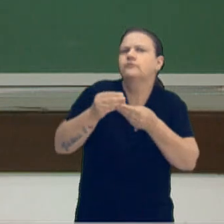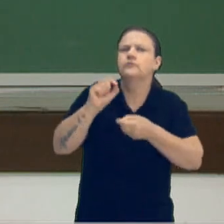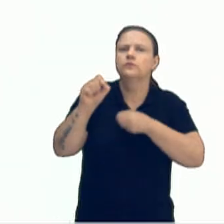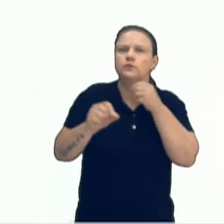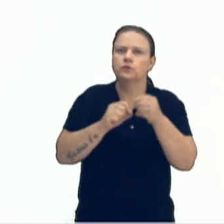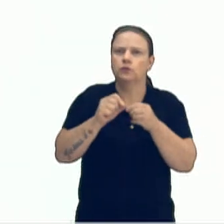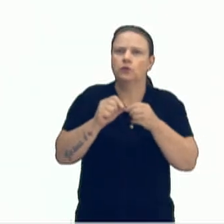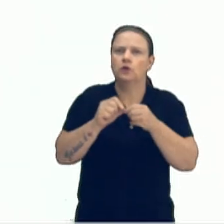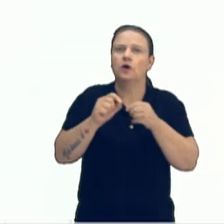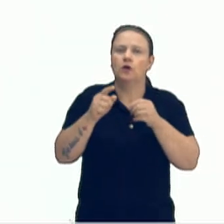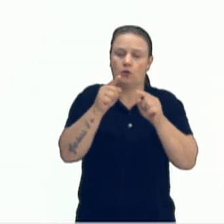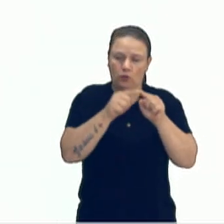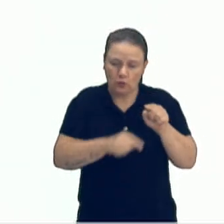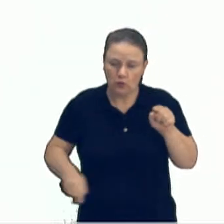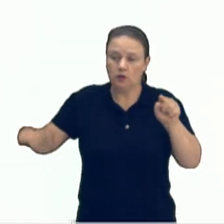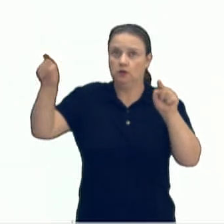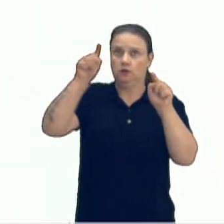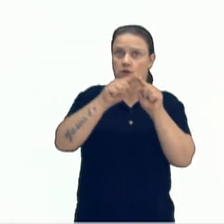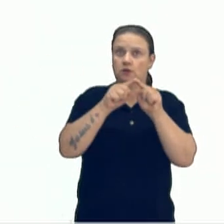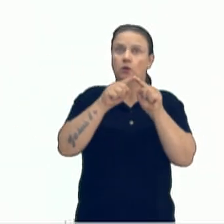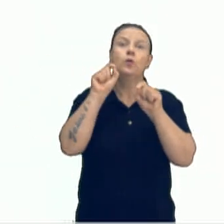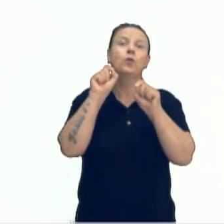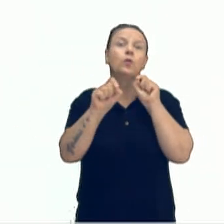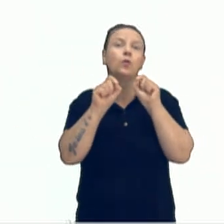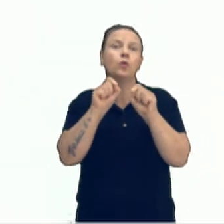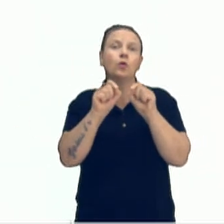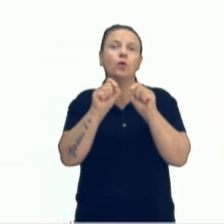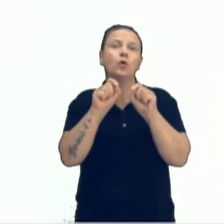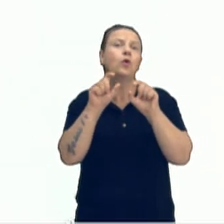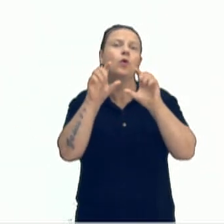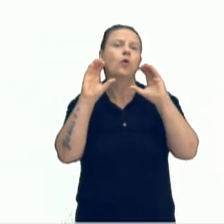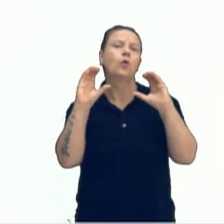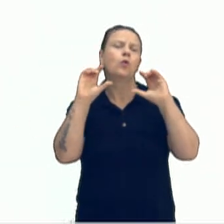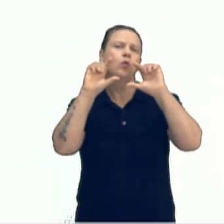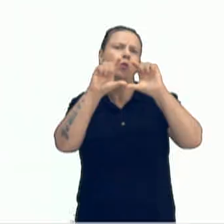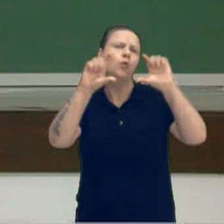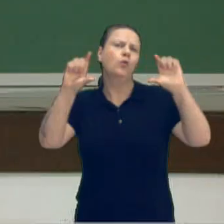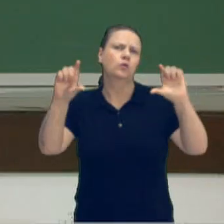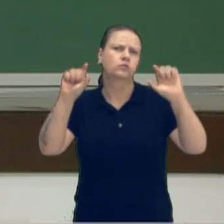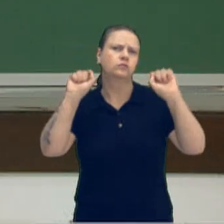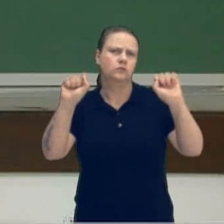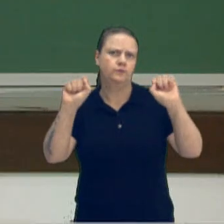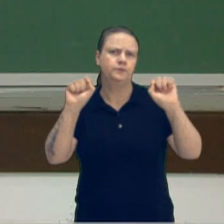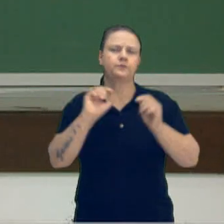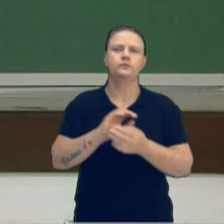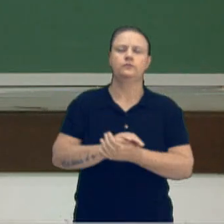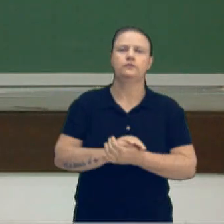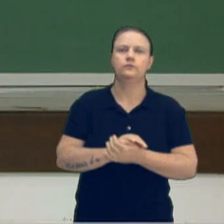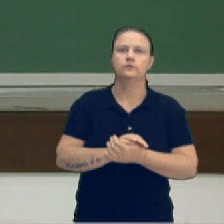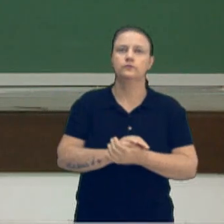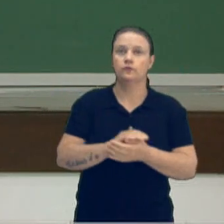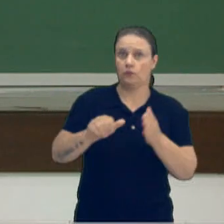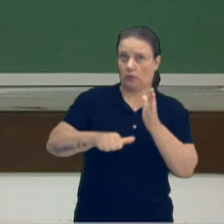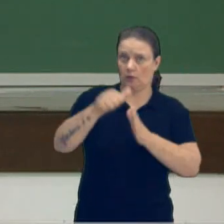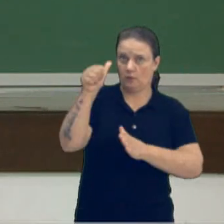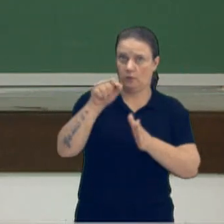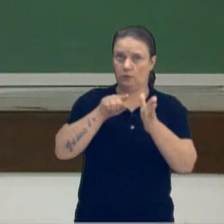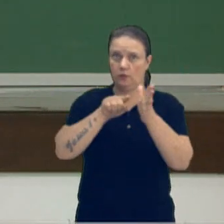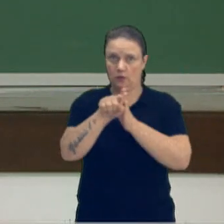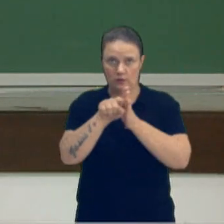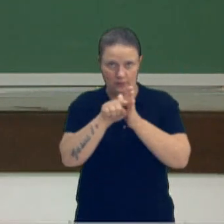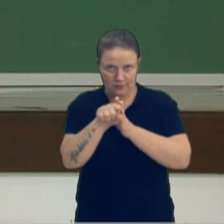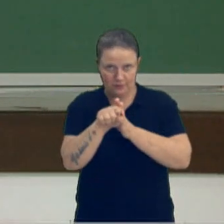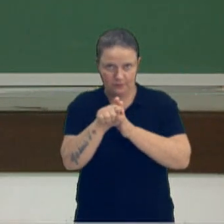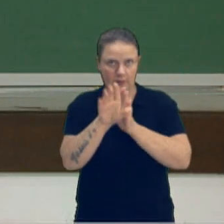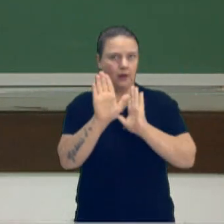e a gente volta com algumas questões da circunferência e as funções trigonométricas, perfeito? Então, vamos ver nossa primeira questão aqui. Antes de ver